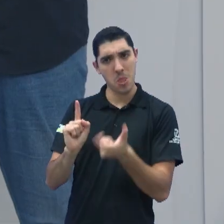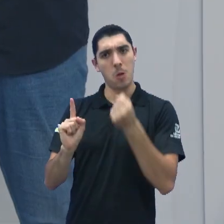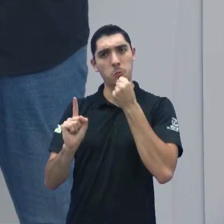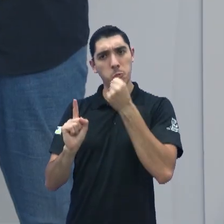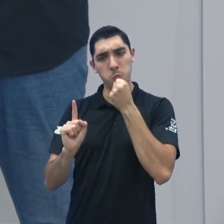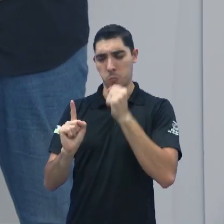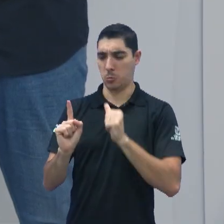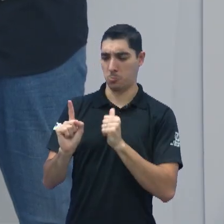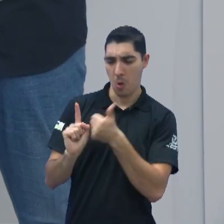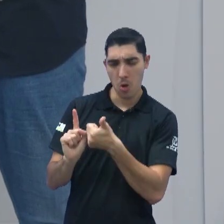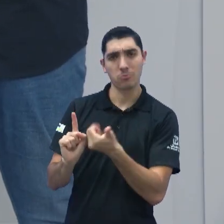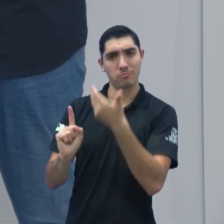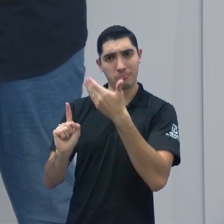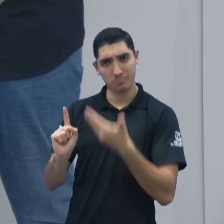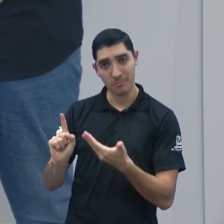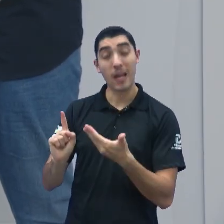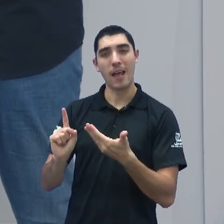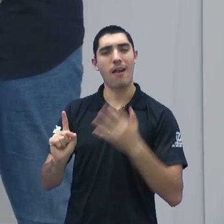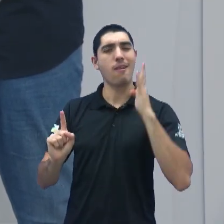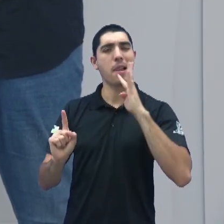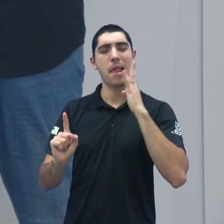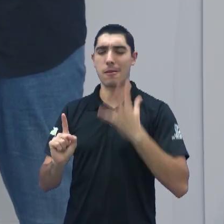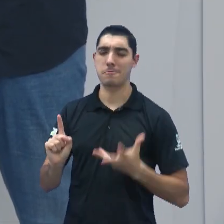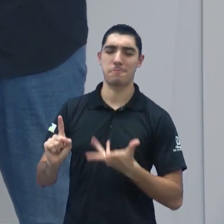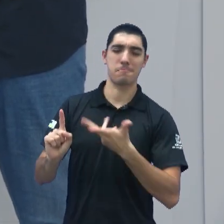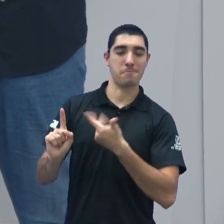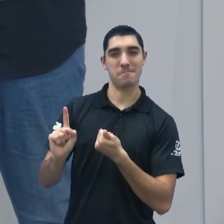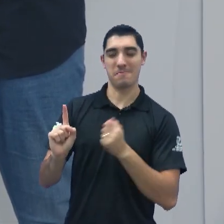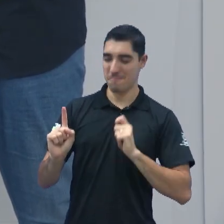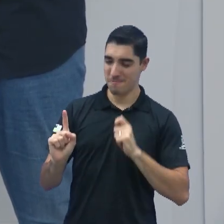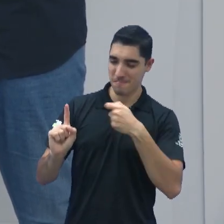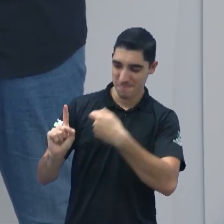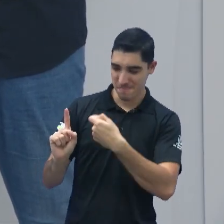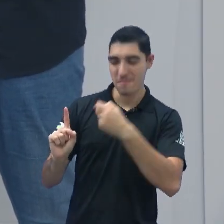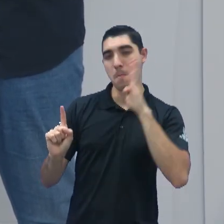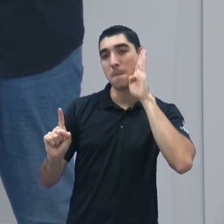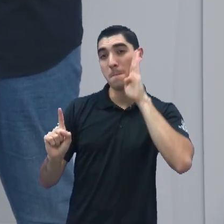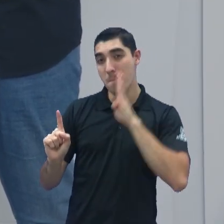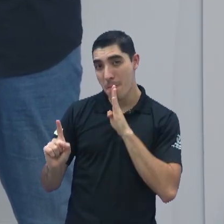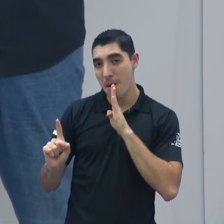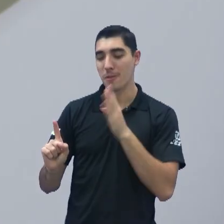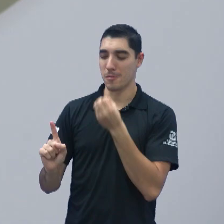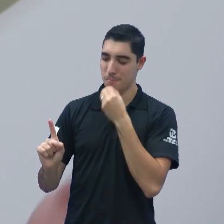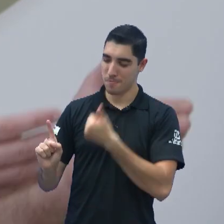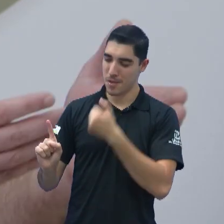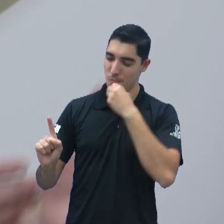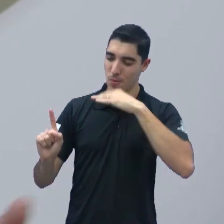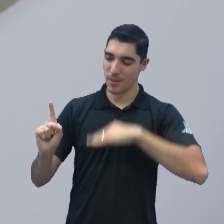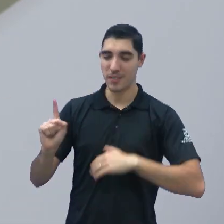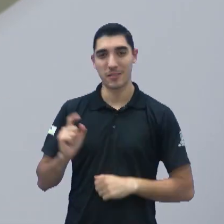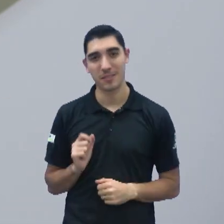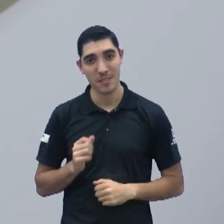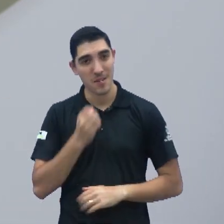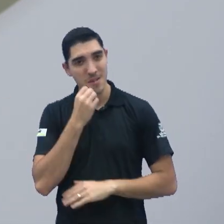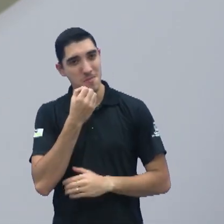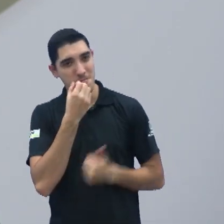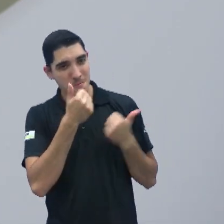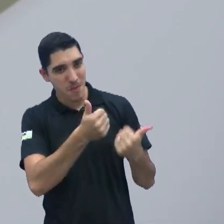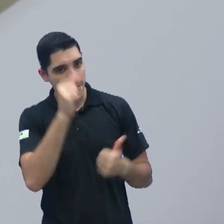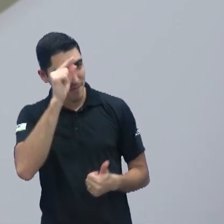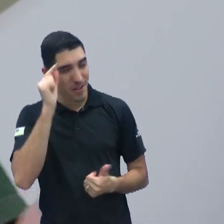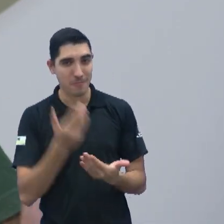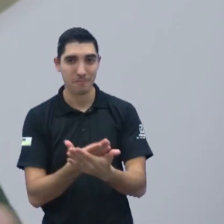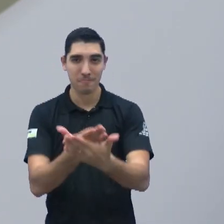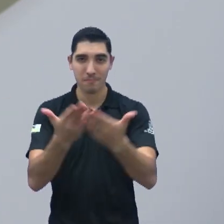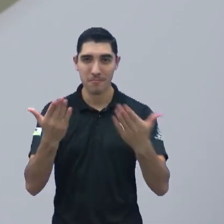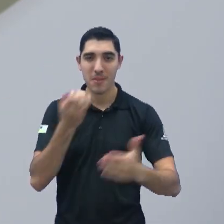repórter esportivo, o gente boa da TV Câmara, o nosso querido Paulo Ricardo. Tudo bem, Paulito? Boa tarde. Tudo bem, Vieira? Boa tarde pra você, boa